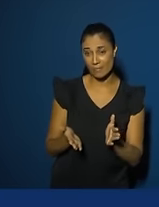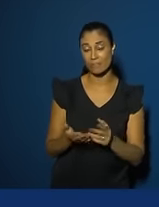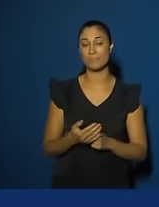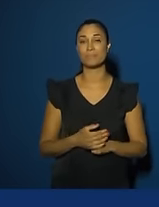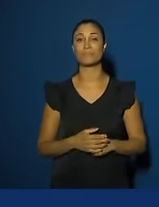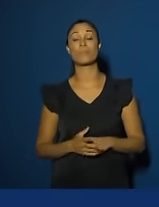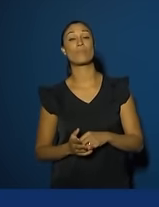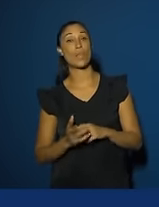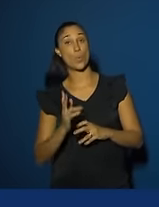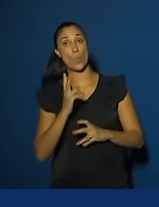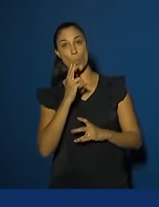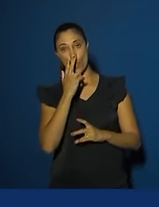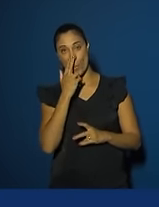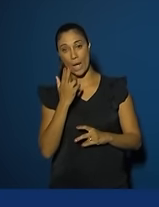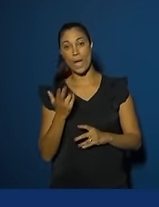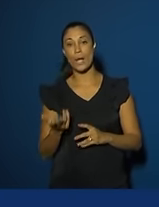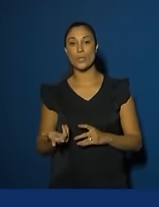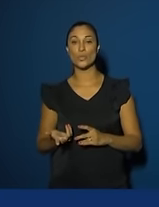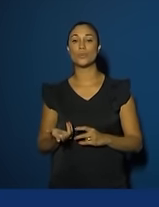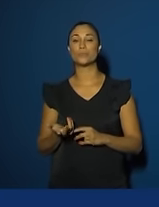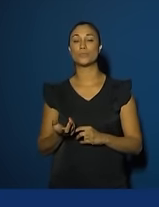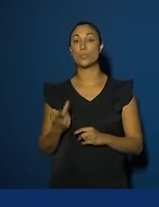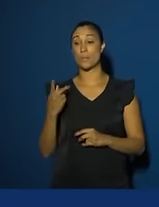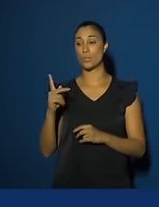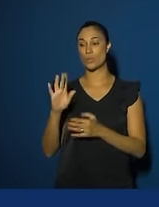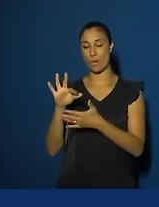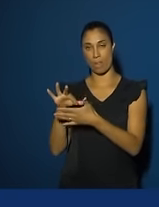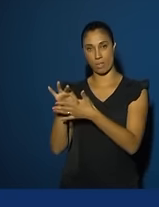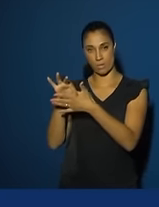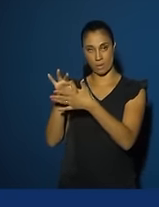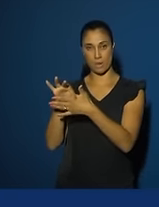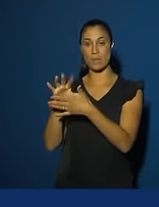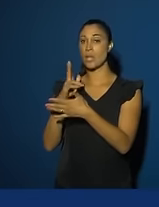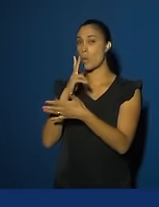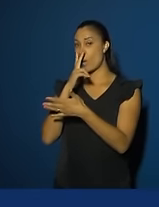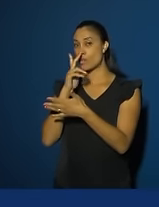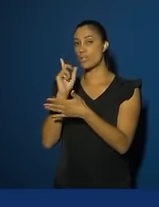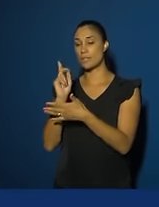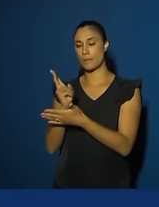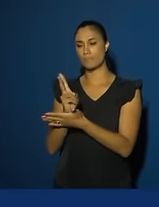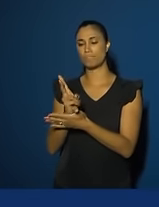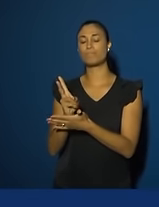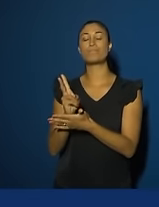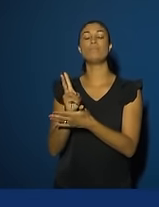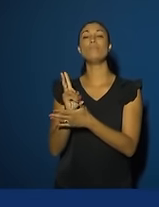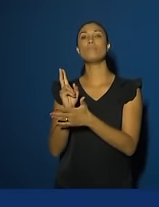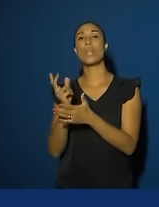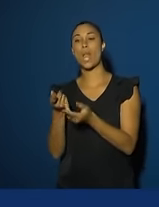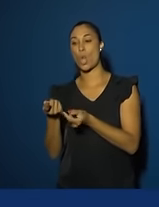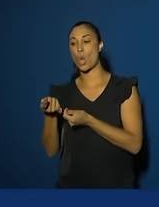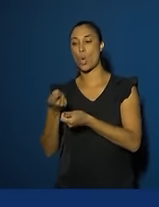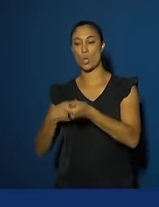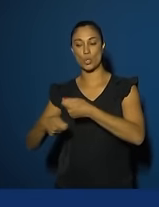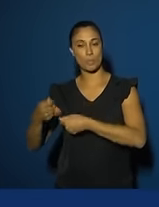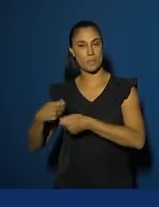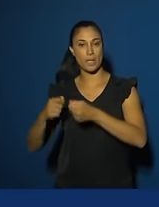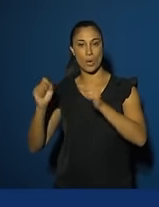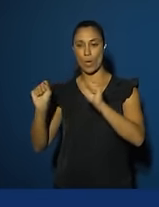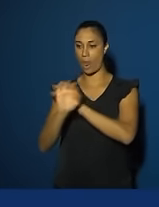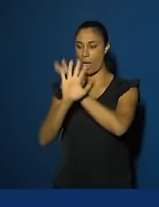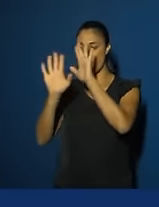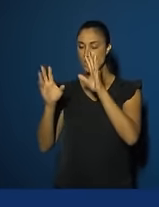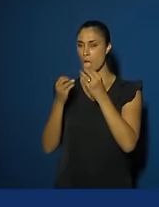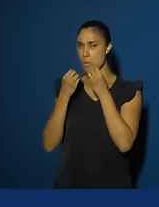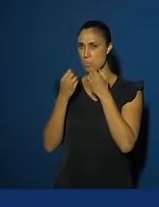a gente eh sobre a sua liderança tocou a economia do país com transparência com bom